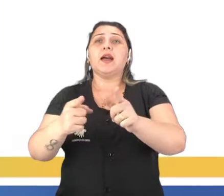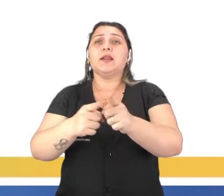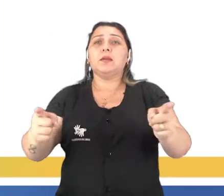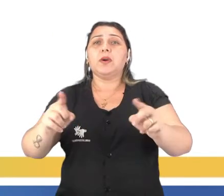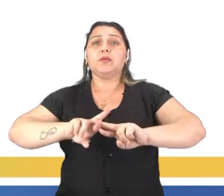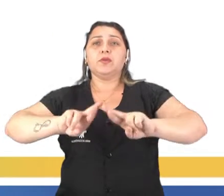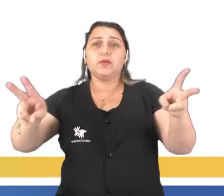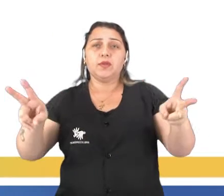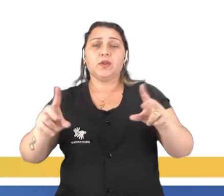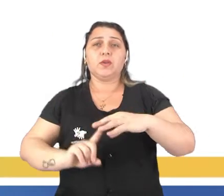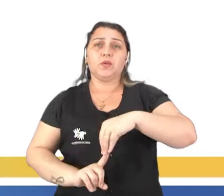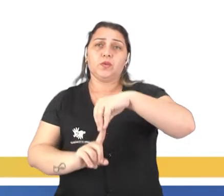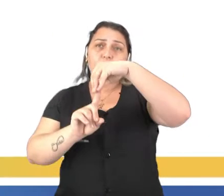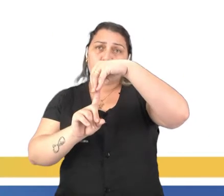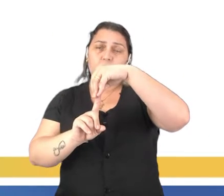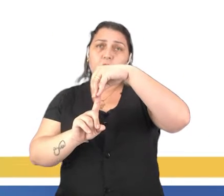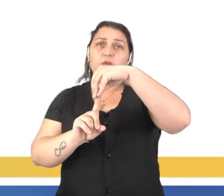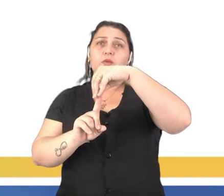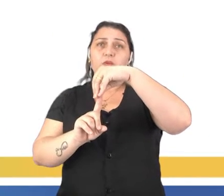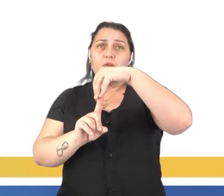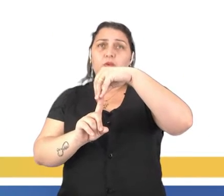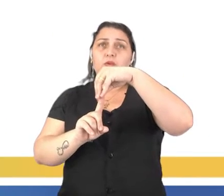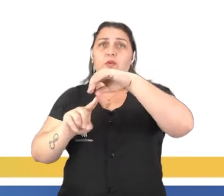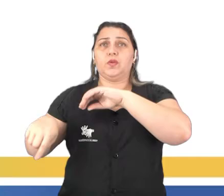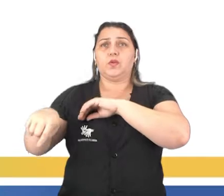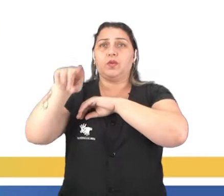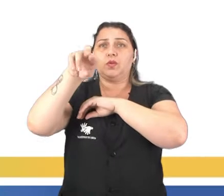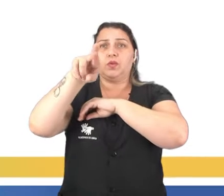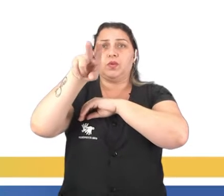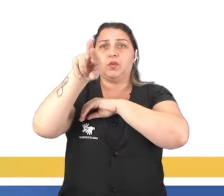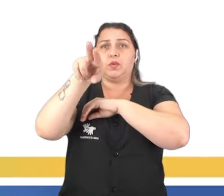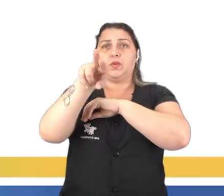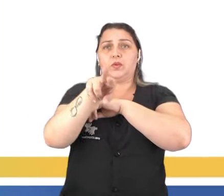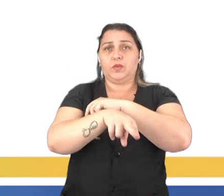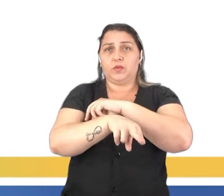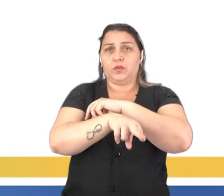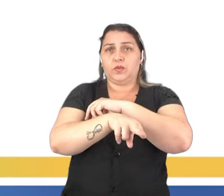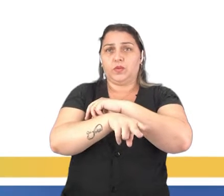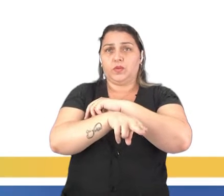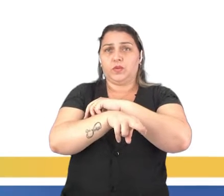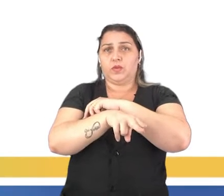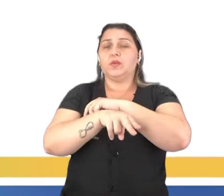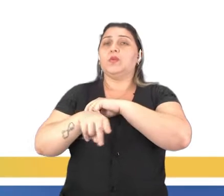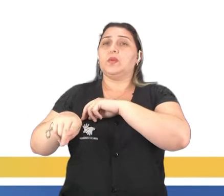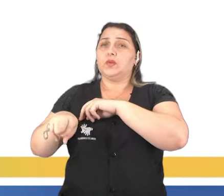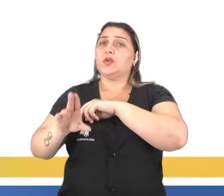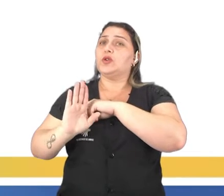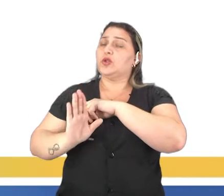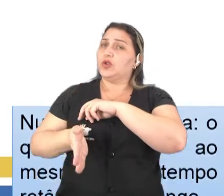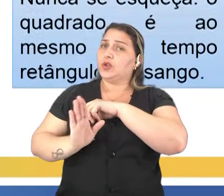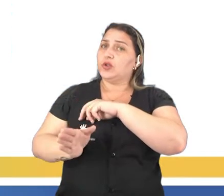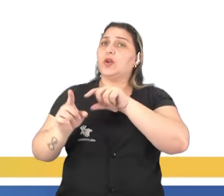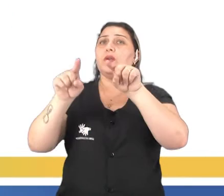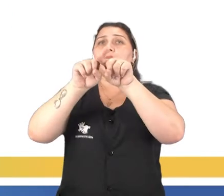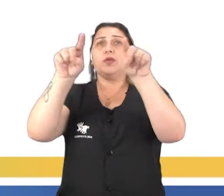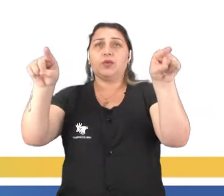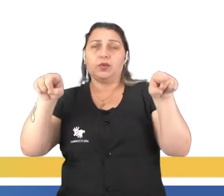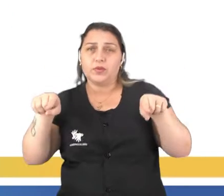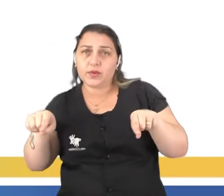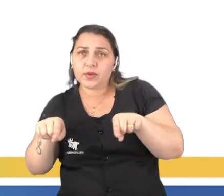certo? Então, o único quadrilátero aí desse grupo, né, que vai ser regular é o quadrado, já que ele reúne essas duas